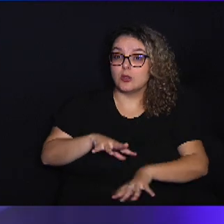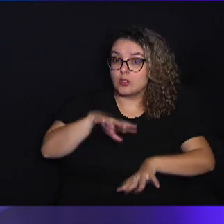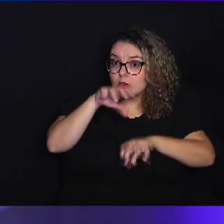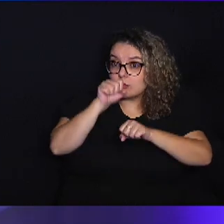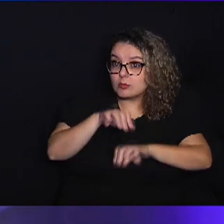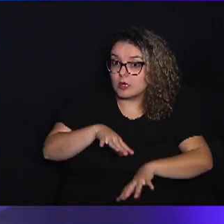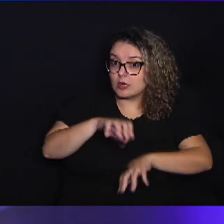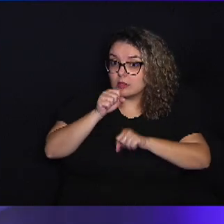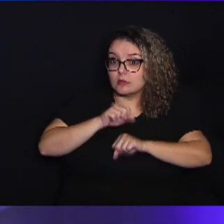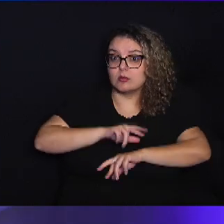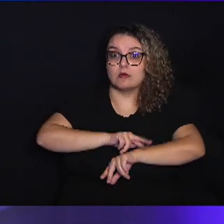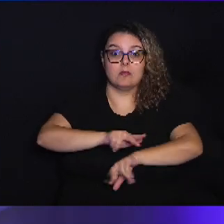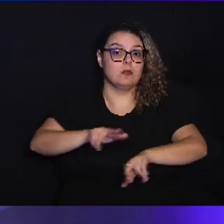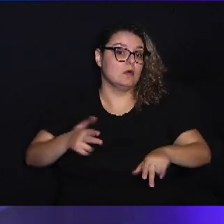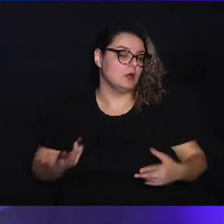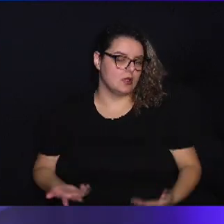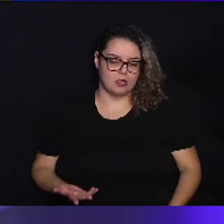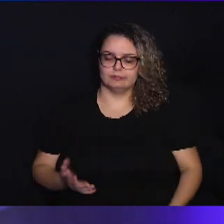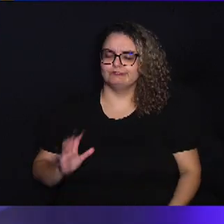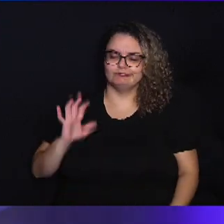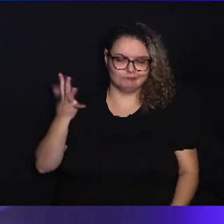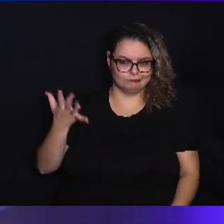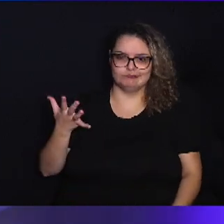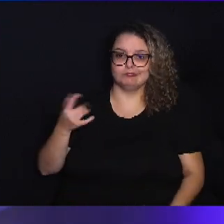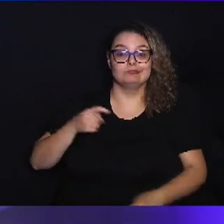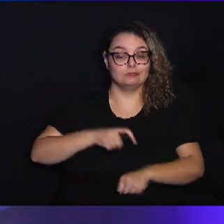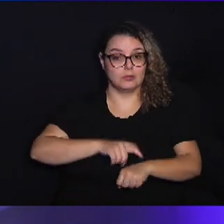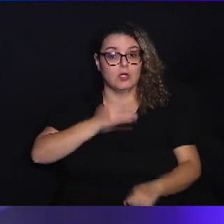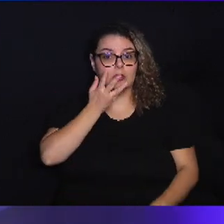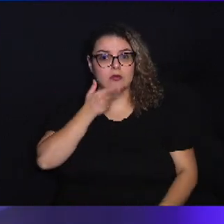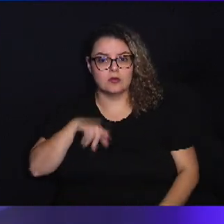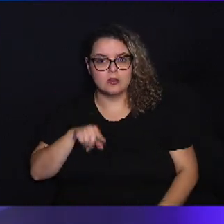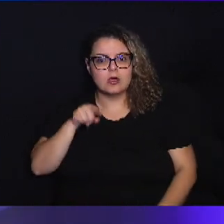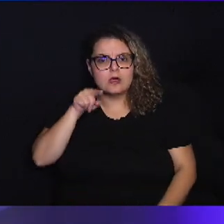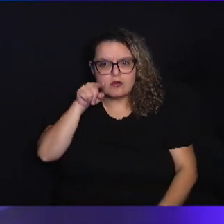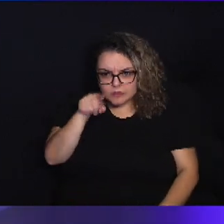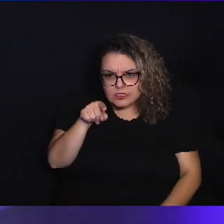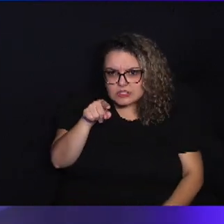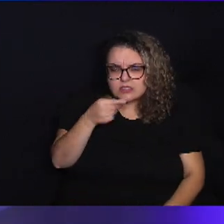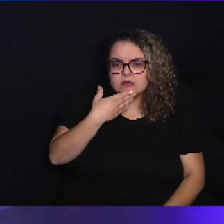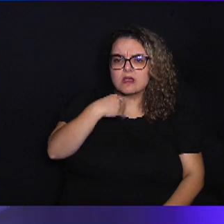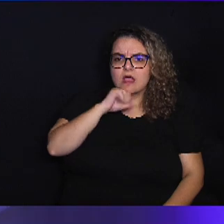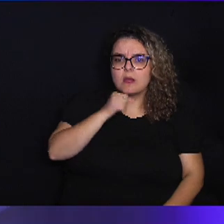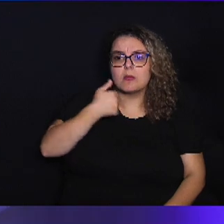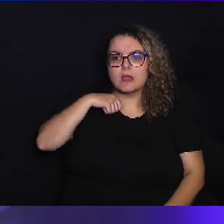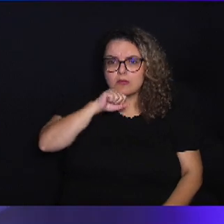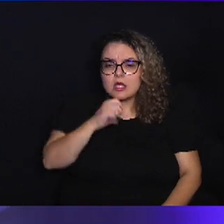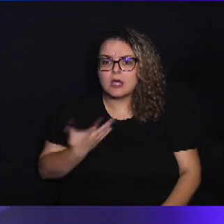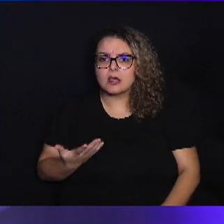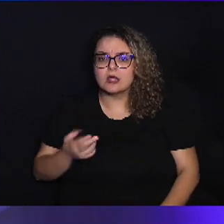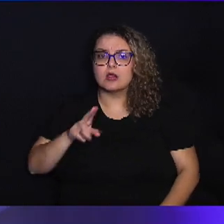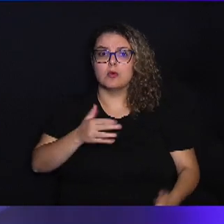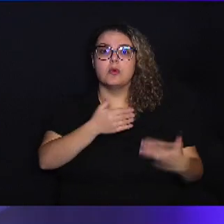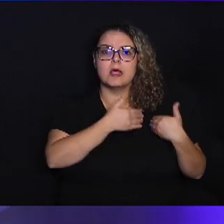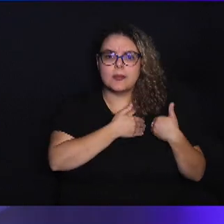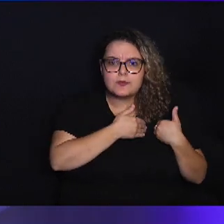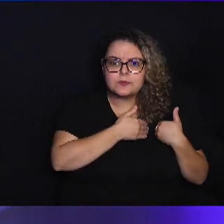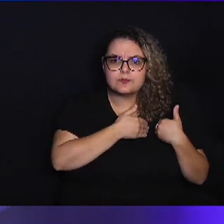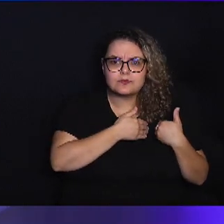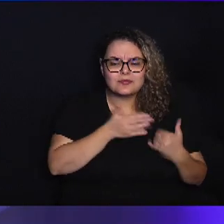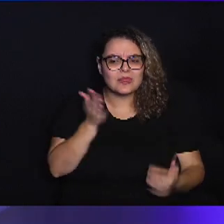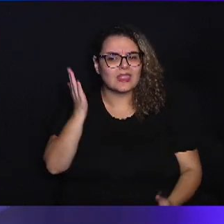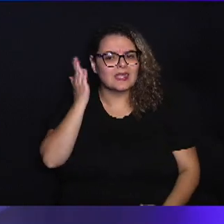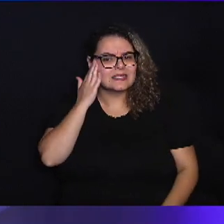respiratórias são muito frequentes durante a infância. Mas você, que é pai, mãe ou responsável,